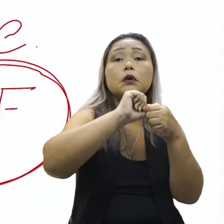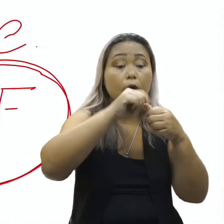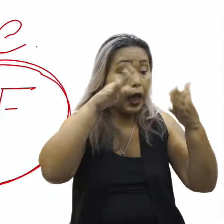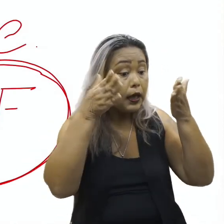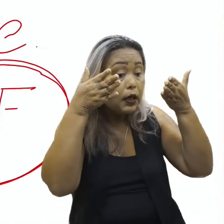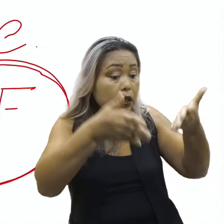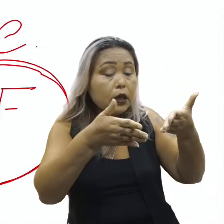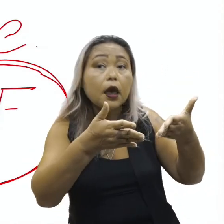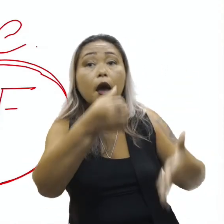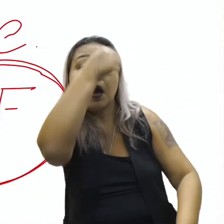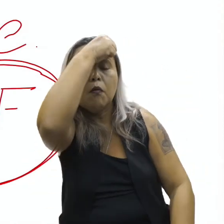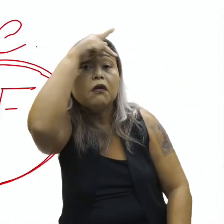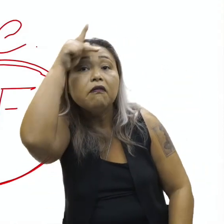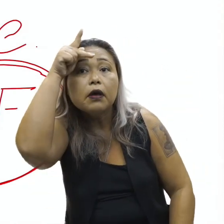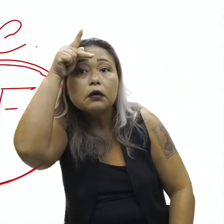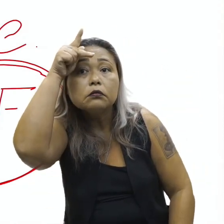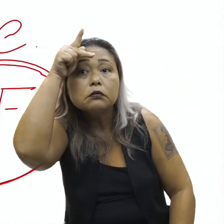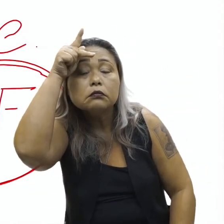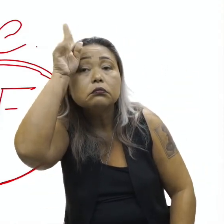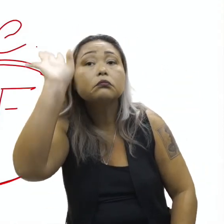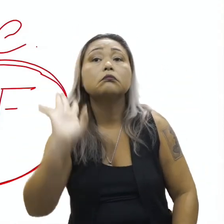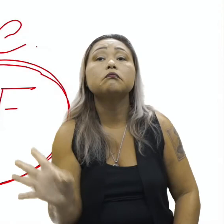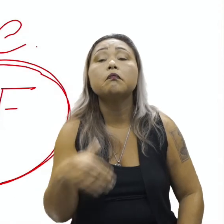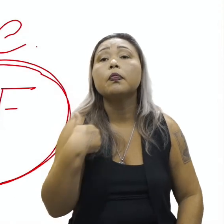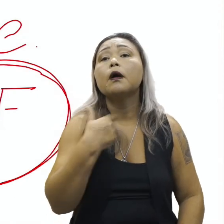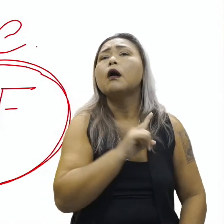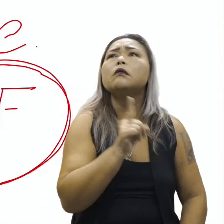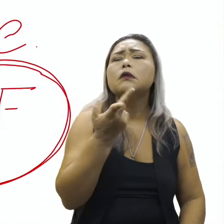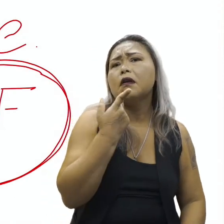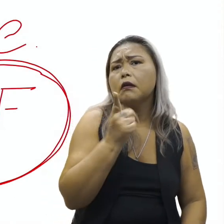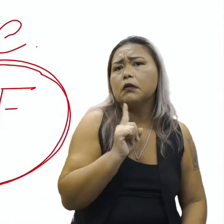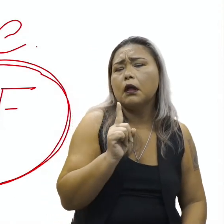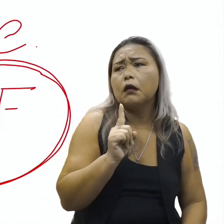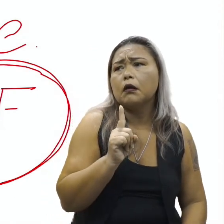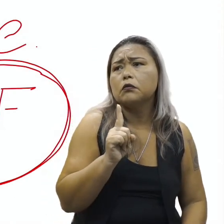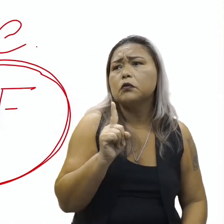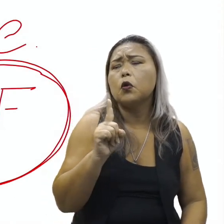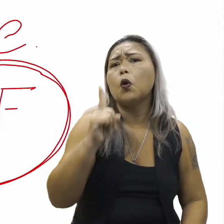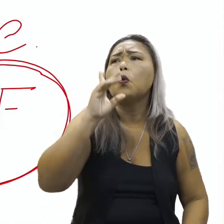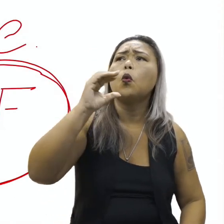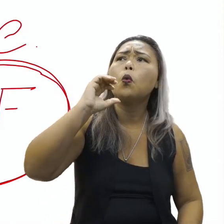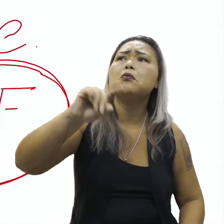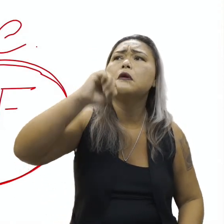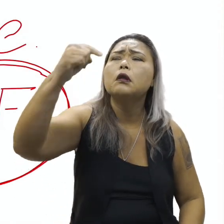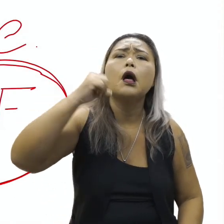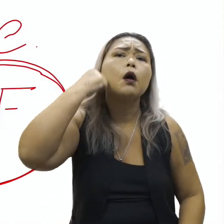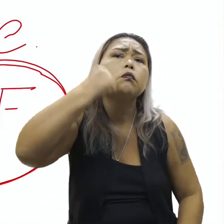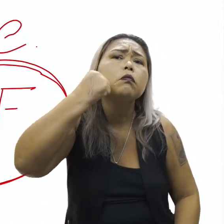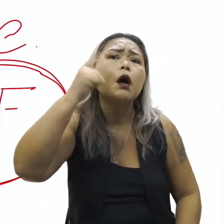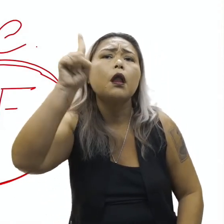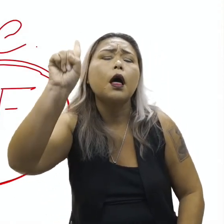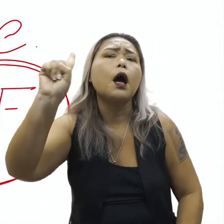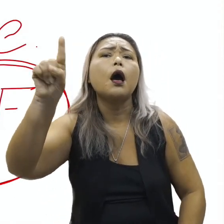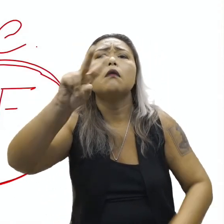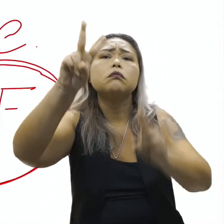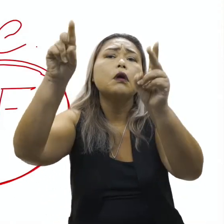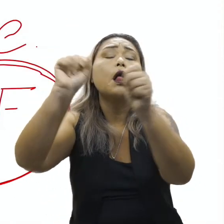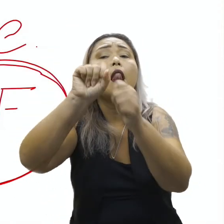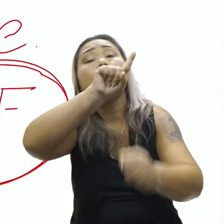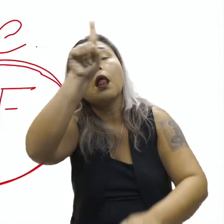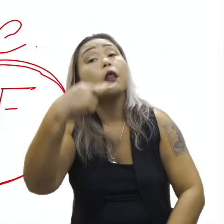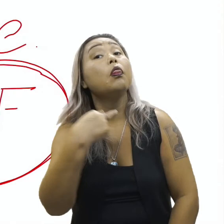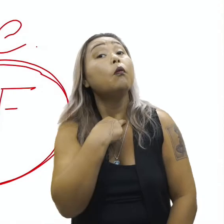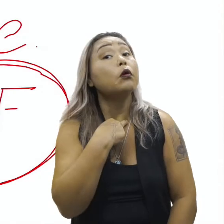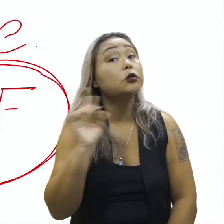Ao prefeito. Ele não tem que estar lá se comunicando com os senadores sobre determinado assunto, querendo se meter, ele não